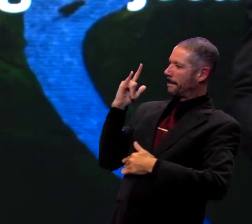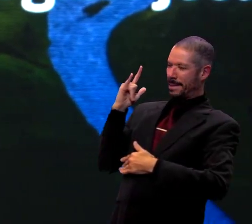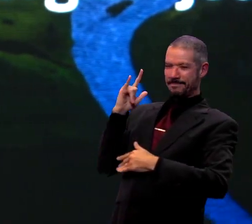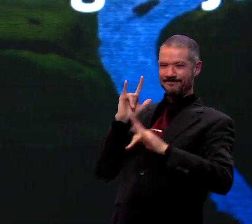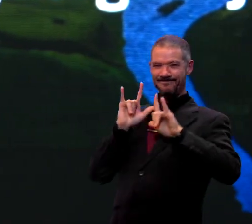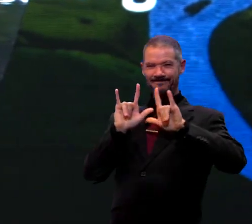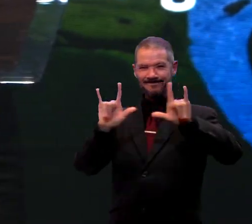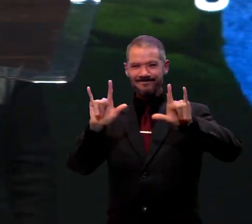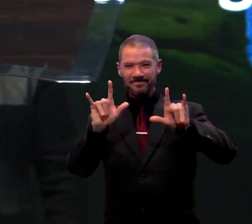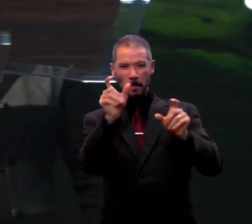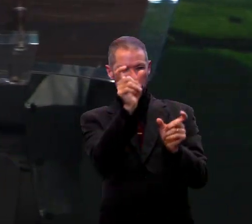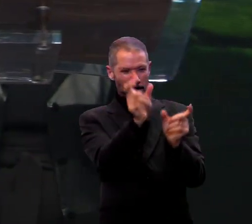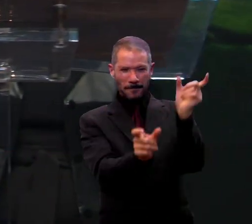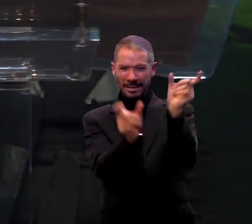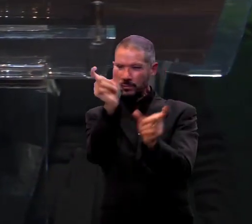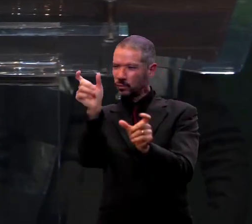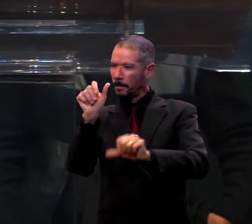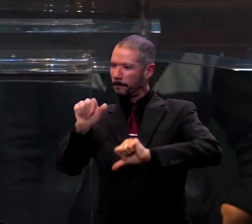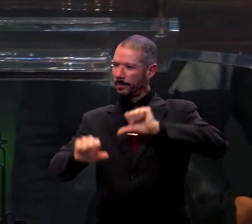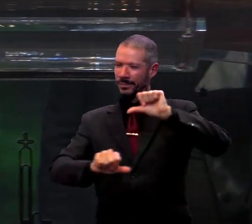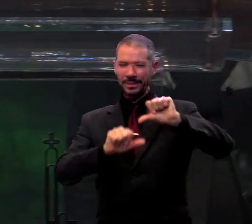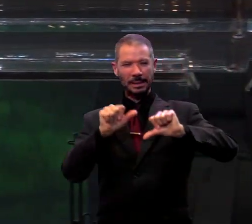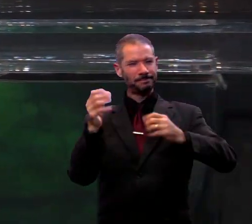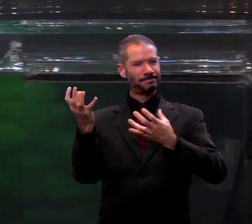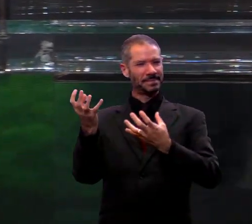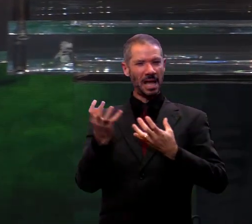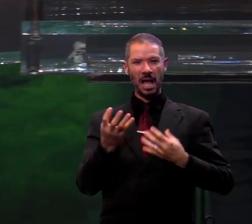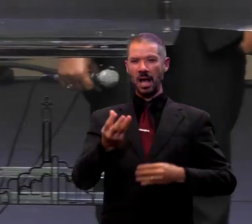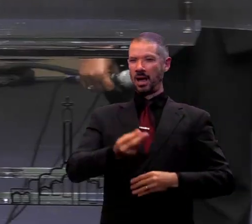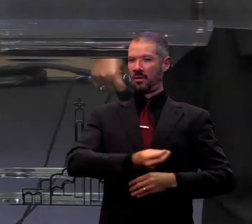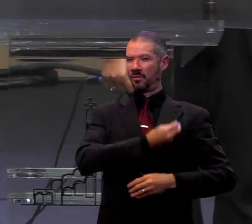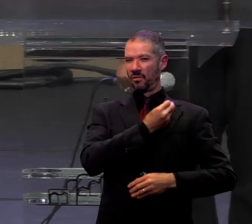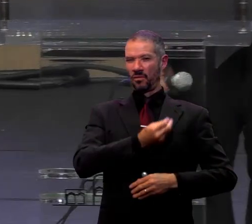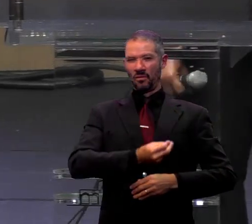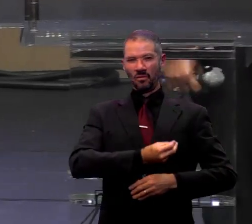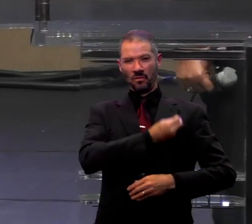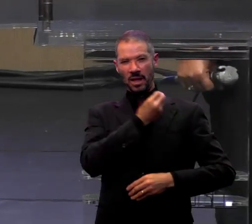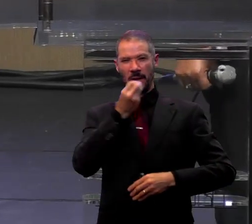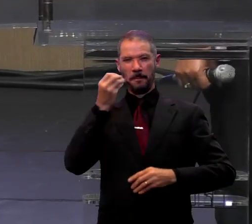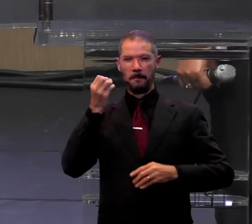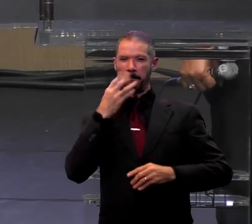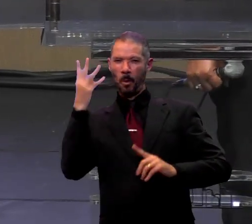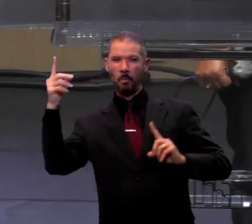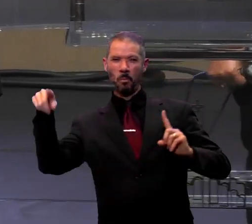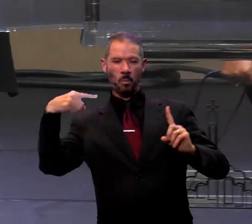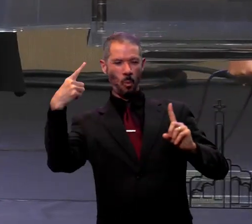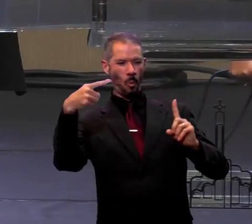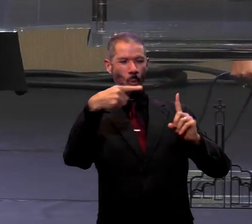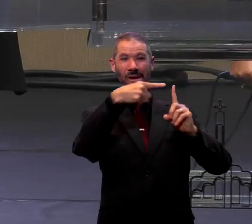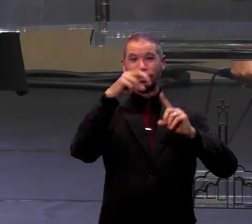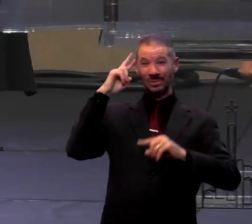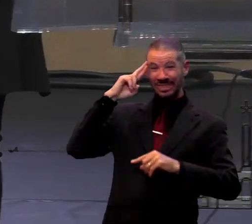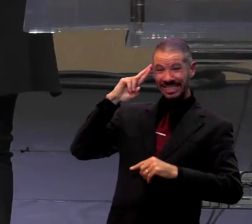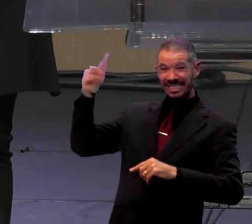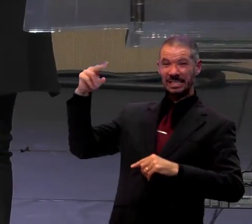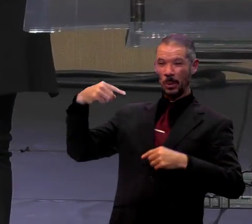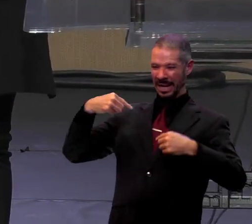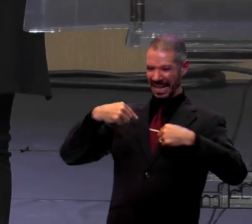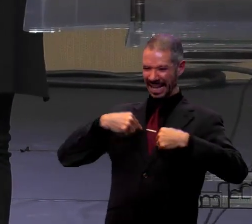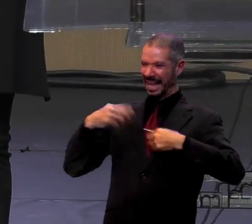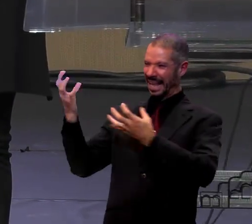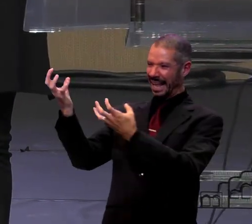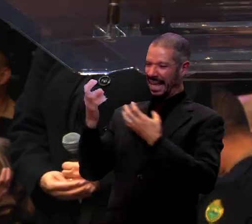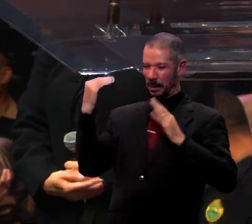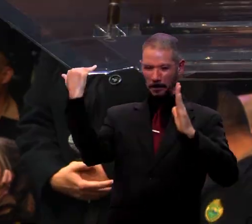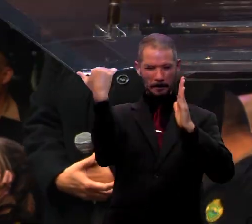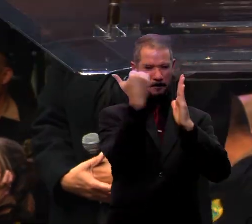história de algumas pessoas. Eu quero viver para o bom propósito do Senhor, eu quero cumprir a